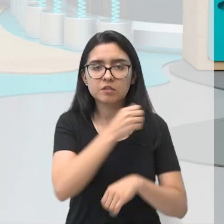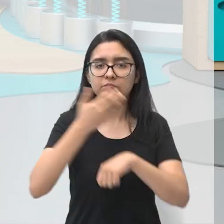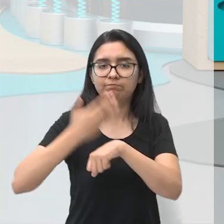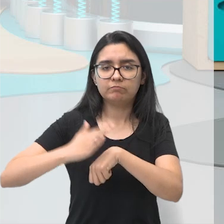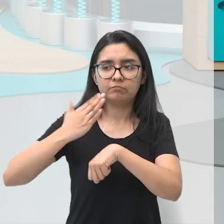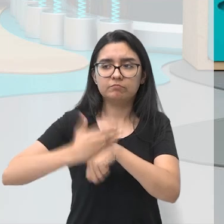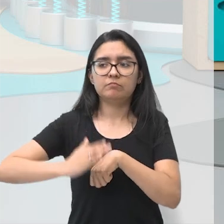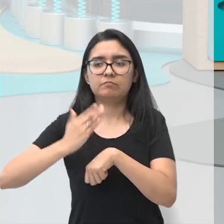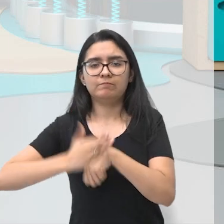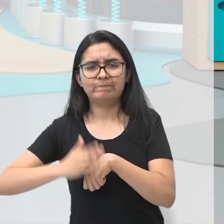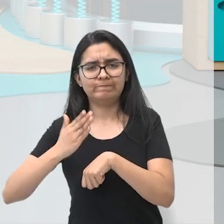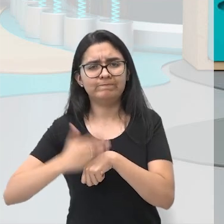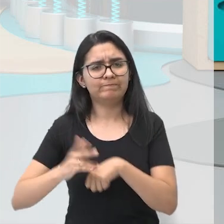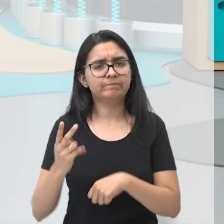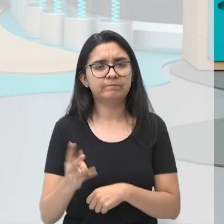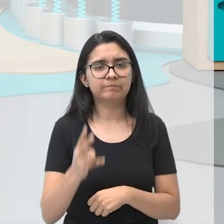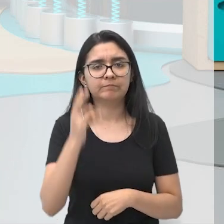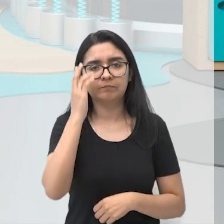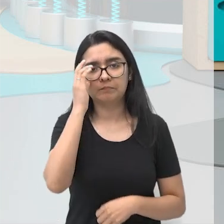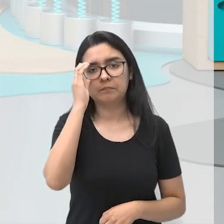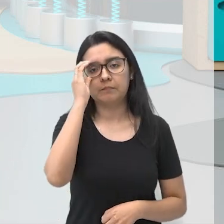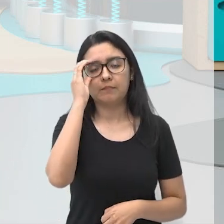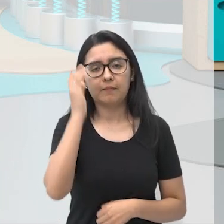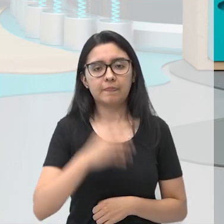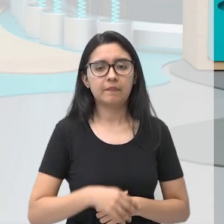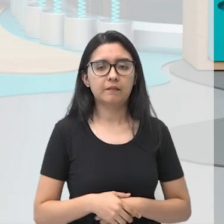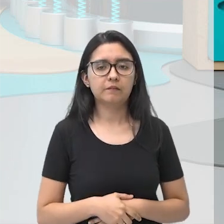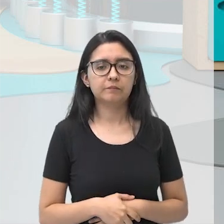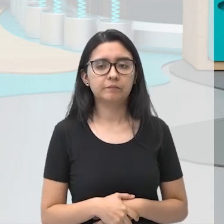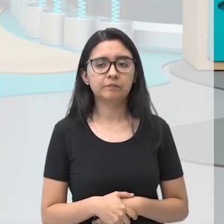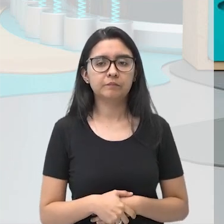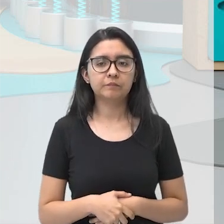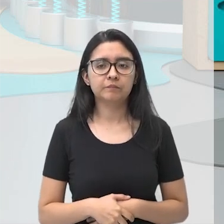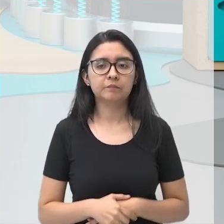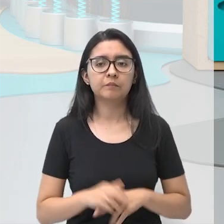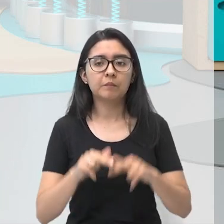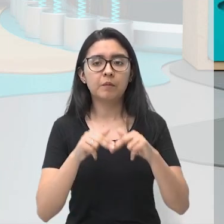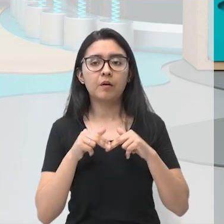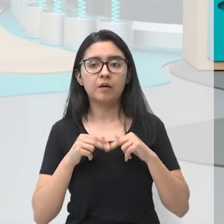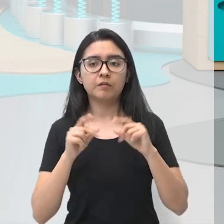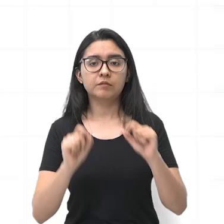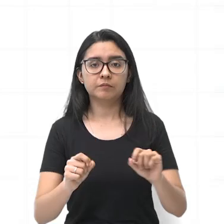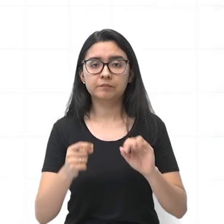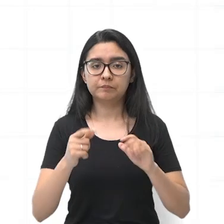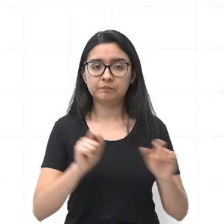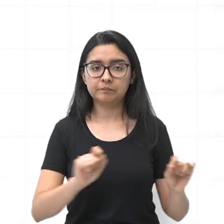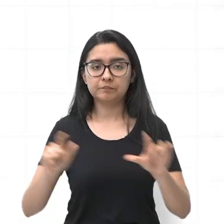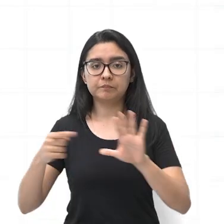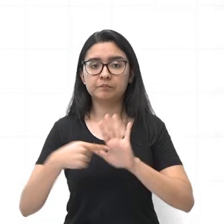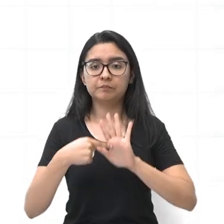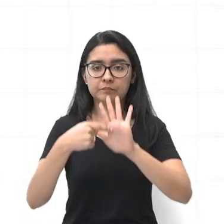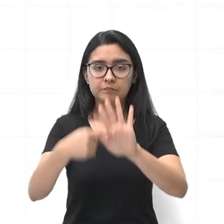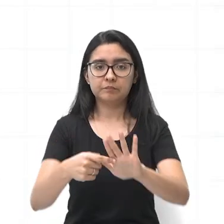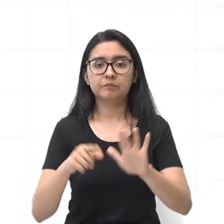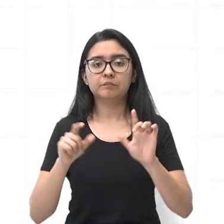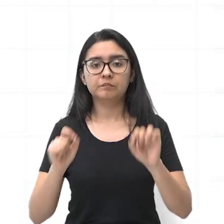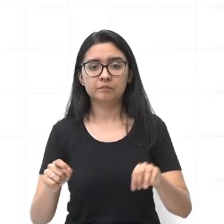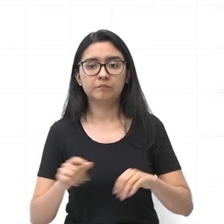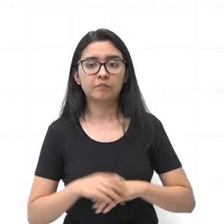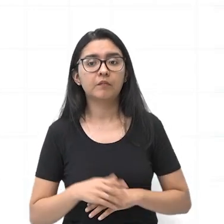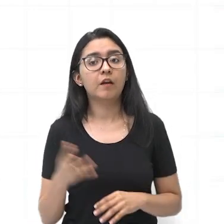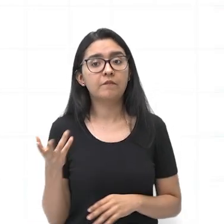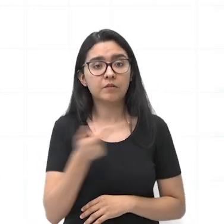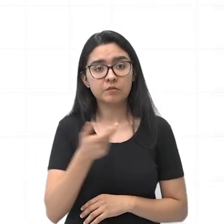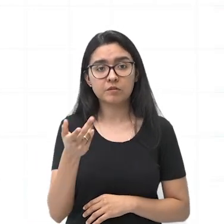com mais afinco aí esta capacidade física. Isso porque, olha só, a cartela traz para a gente uma informação.